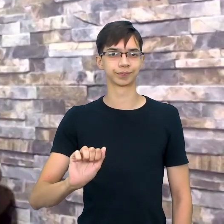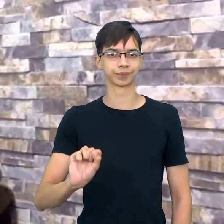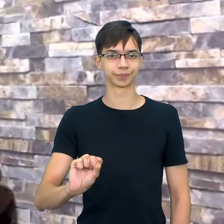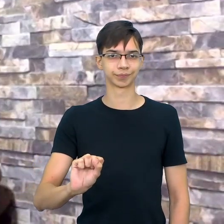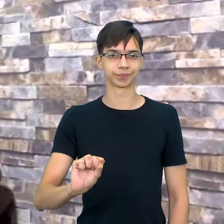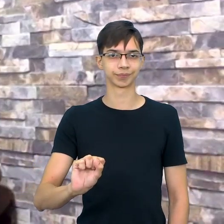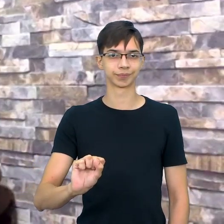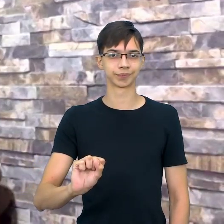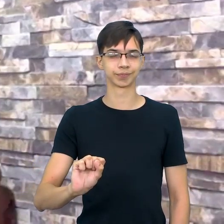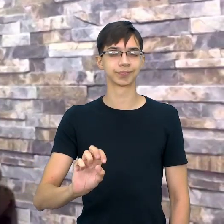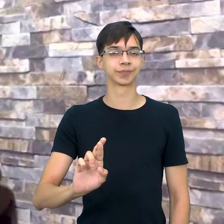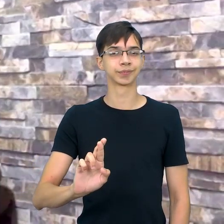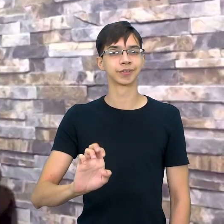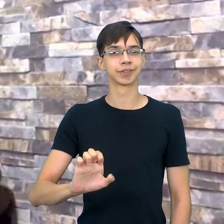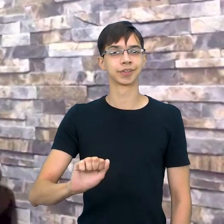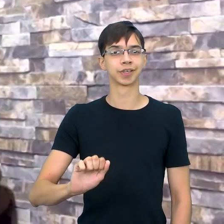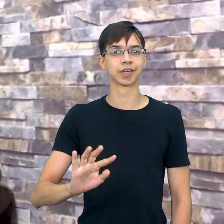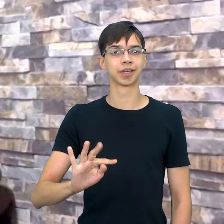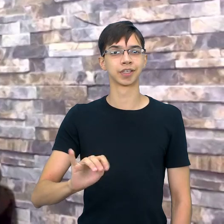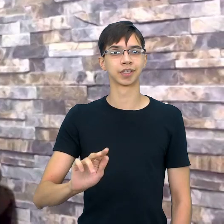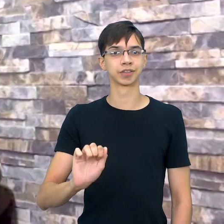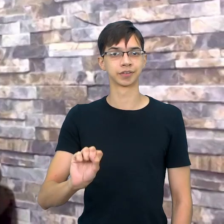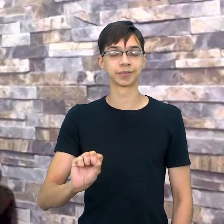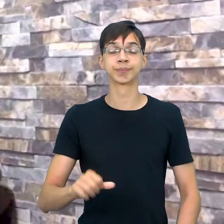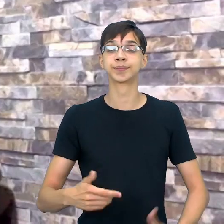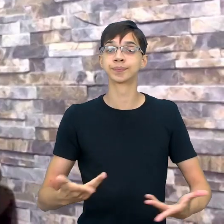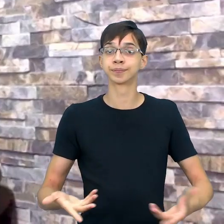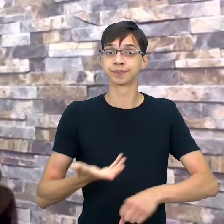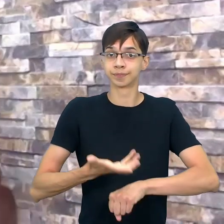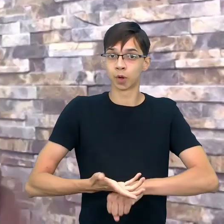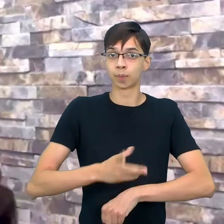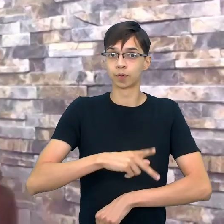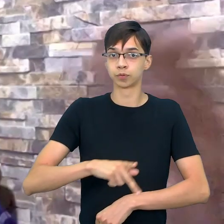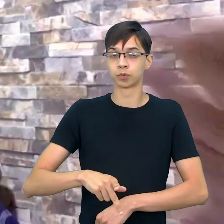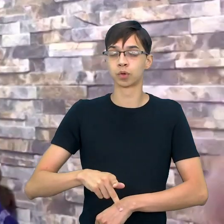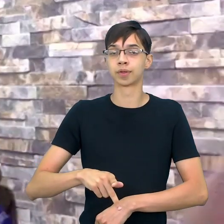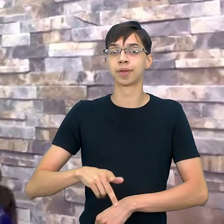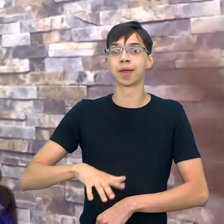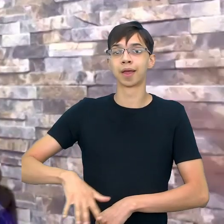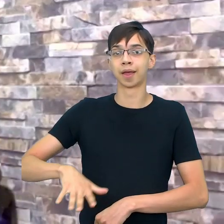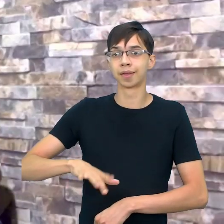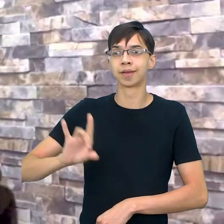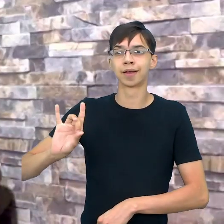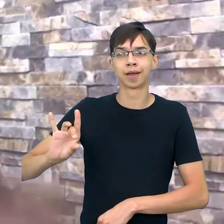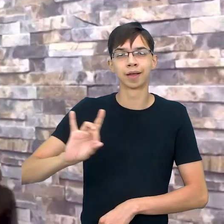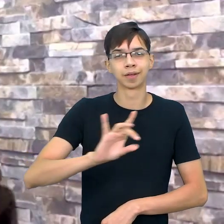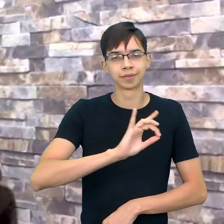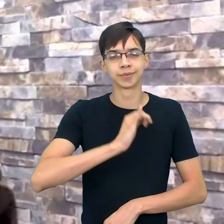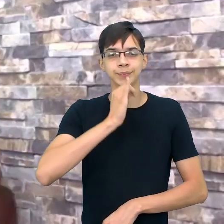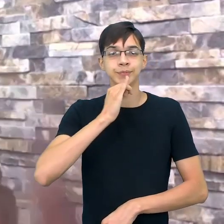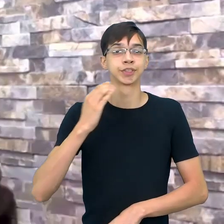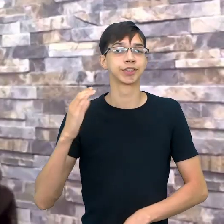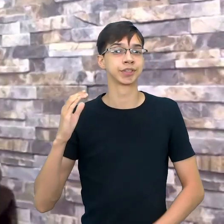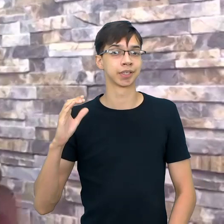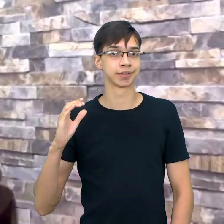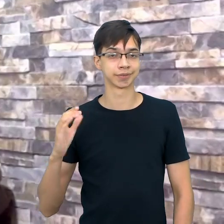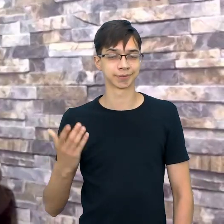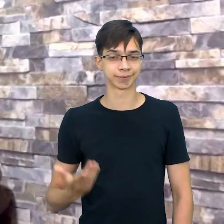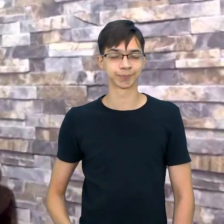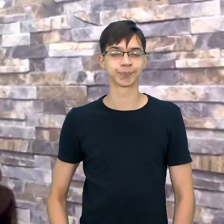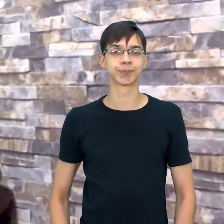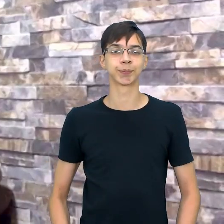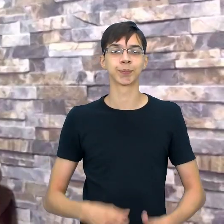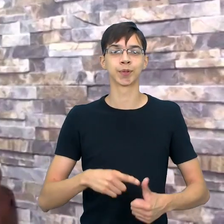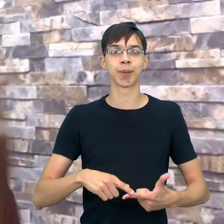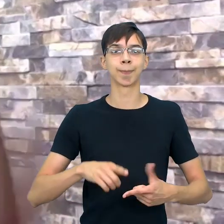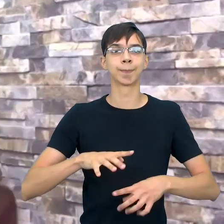a participação de um professor de cada área de conhecimento, né? Um professor da área de ciências da natureza e matemática, um professor da área de linguagens